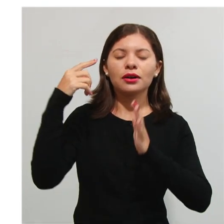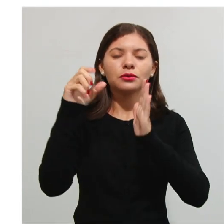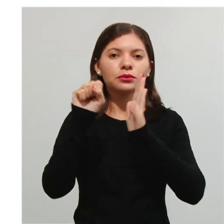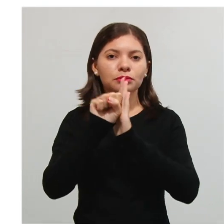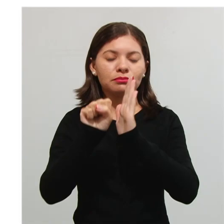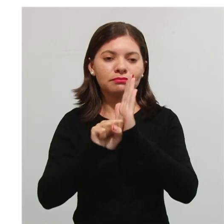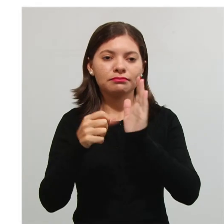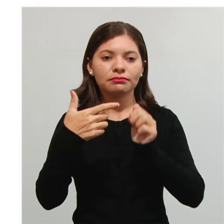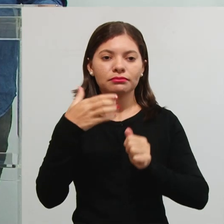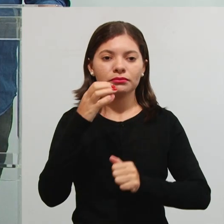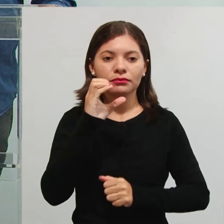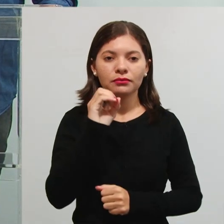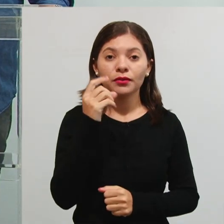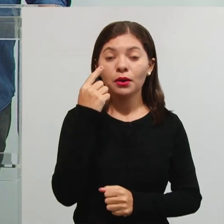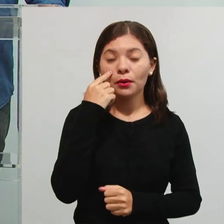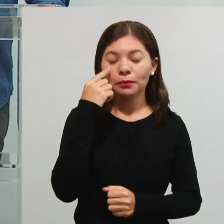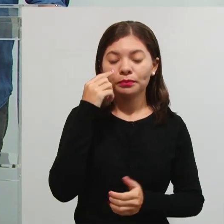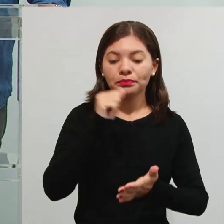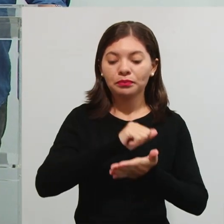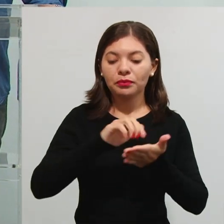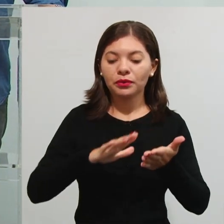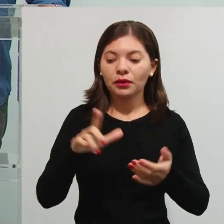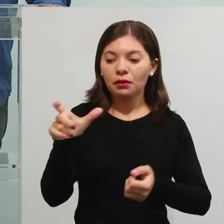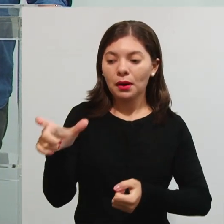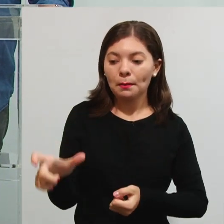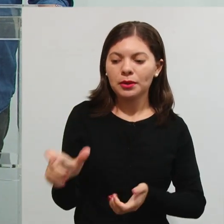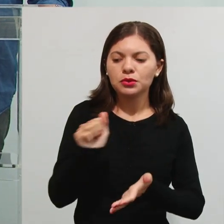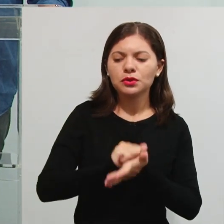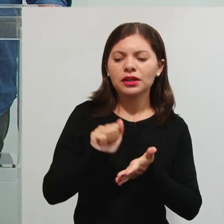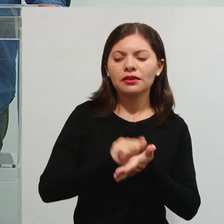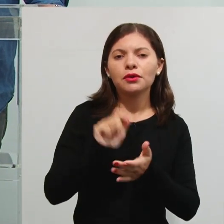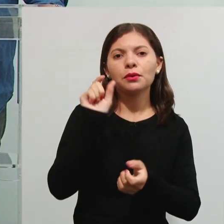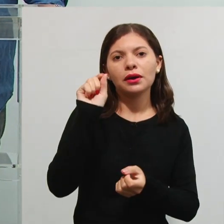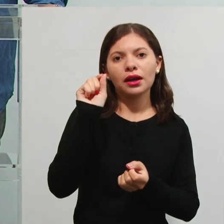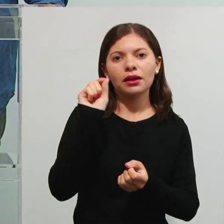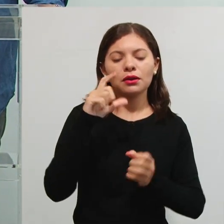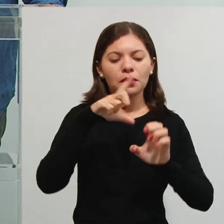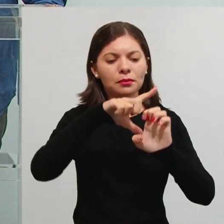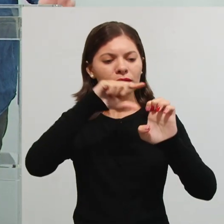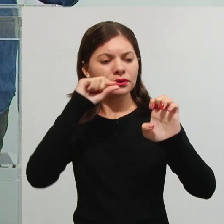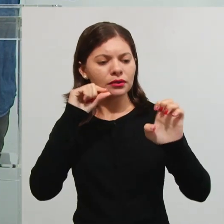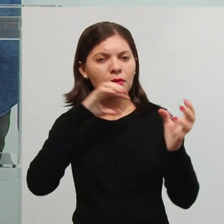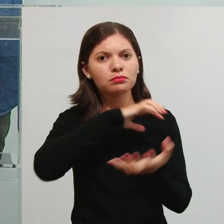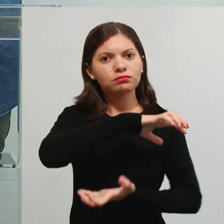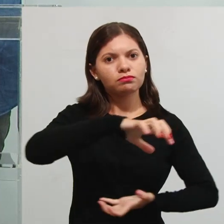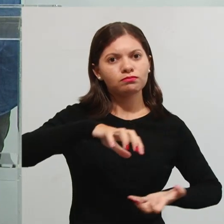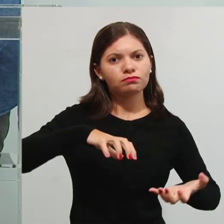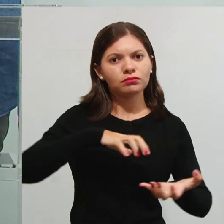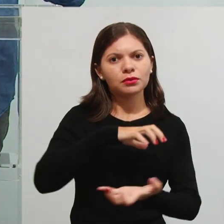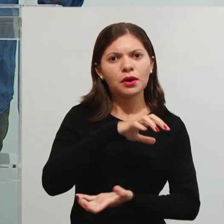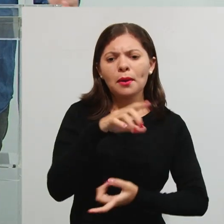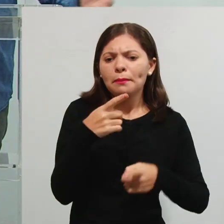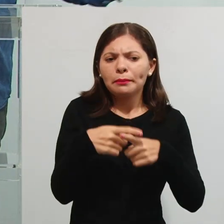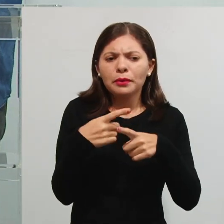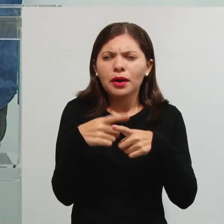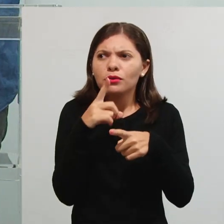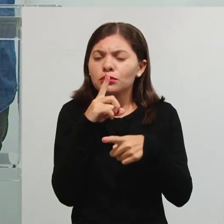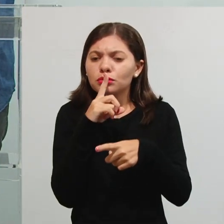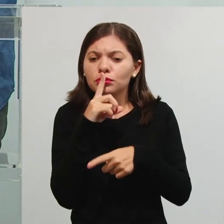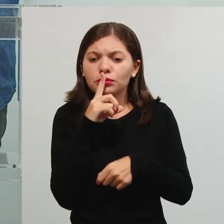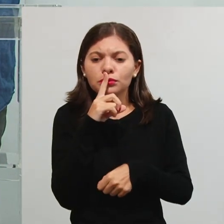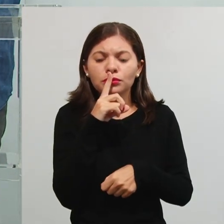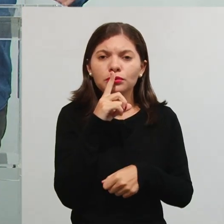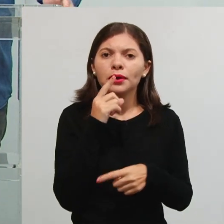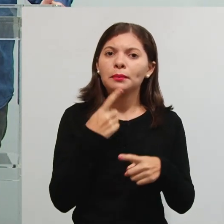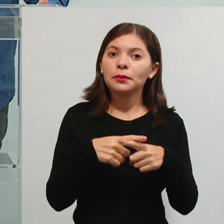só, esse autor ele defende que o empreendedorismo é uma revolução silenciosa. Por que silenciosa?